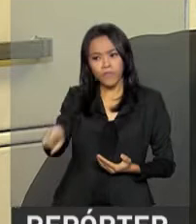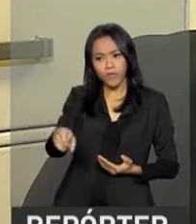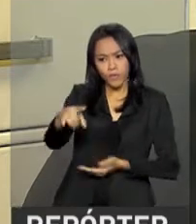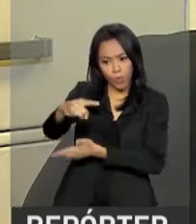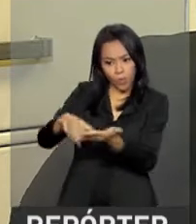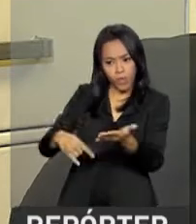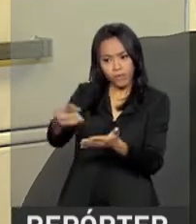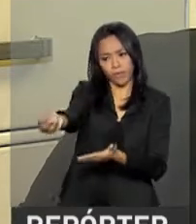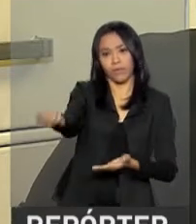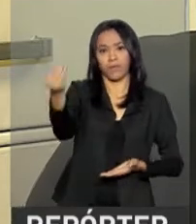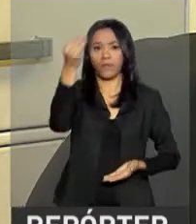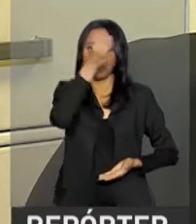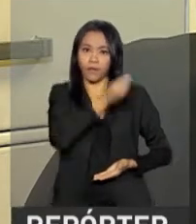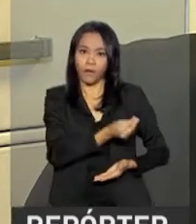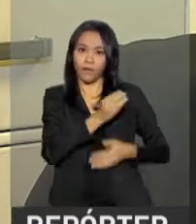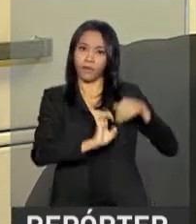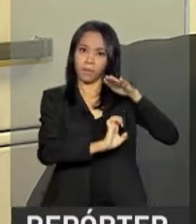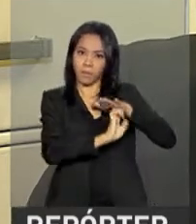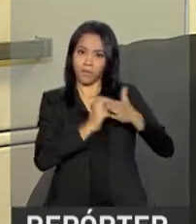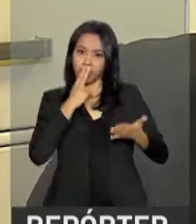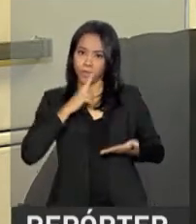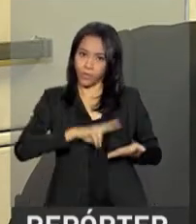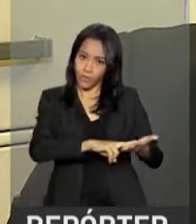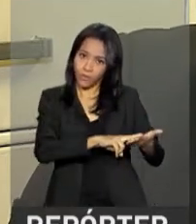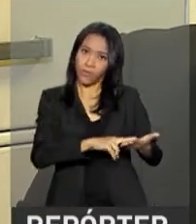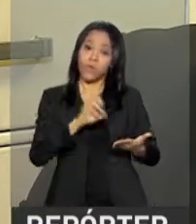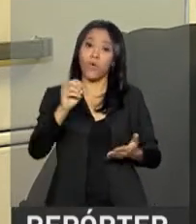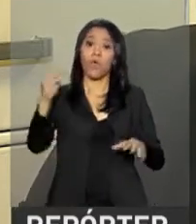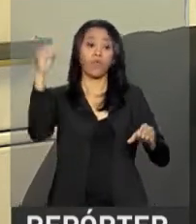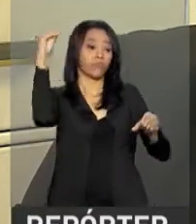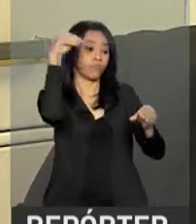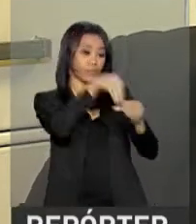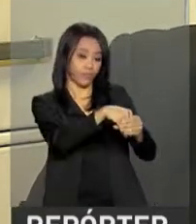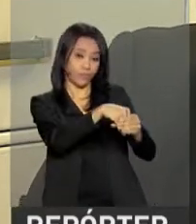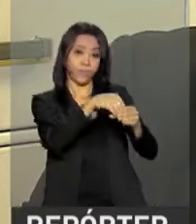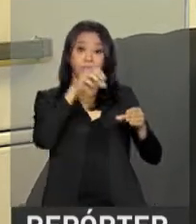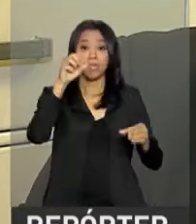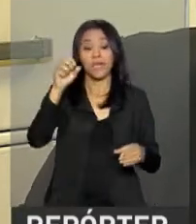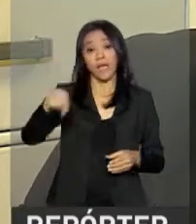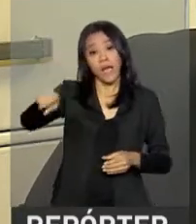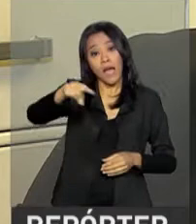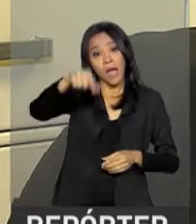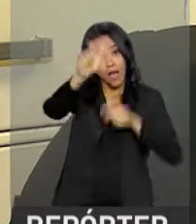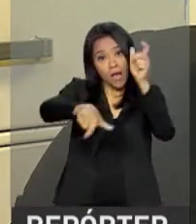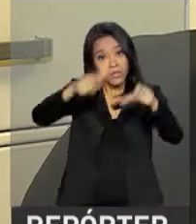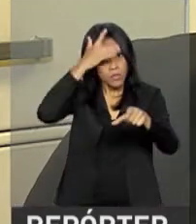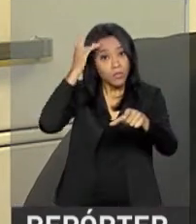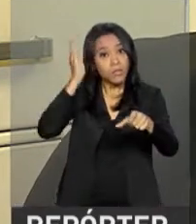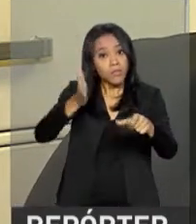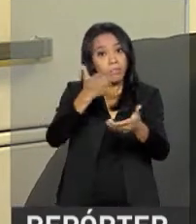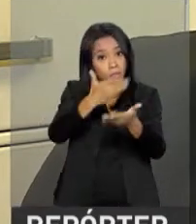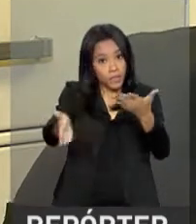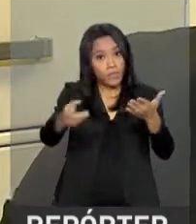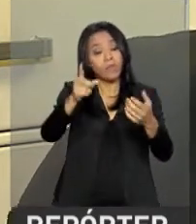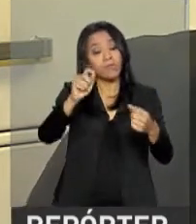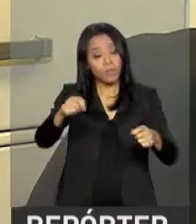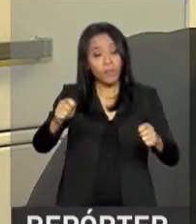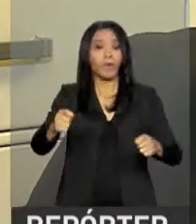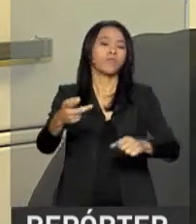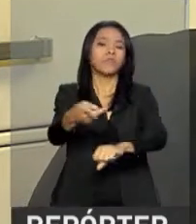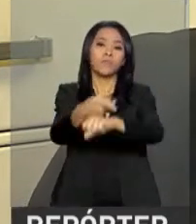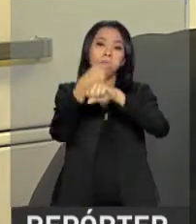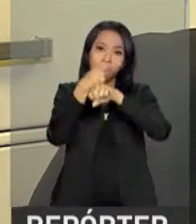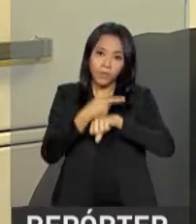nossas agências o coloca em nossas caixas de coleta e se aqueles cidadãos que perdeu o documento sabe que nós temos o serviço e que